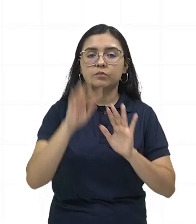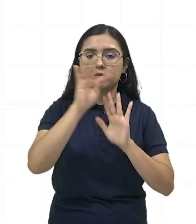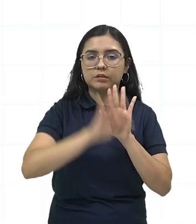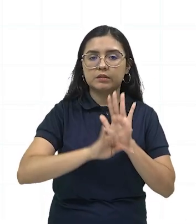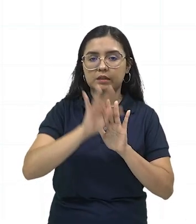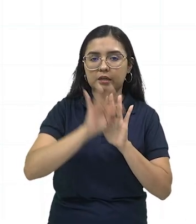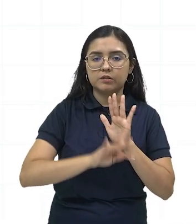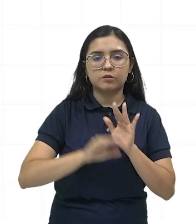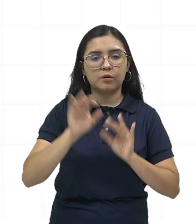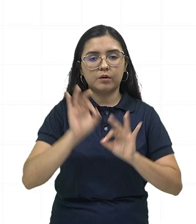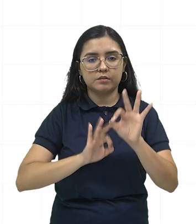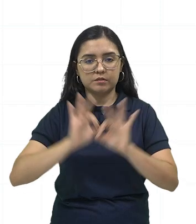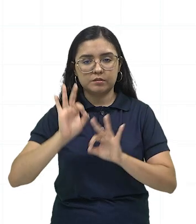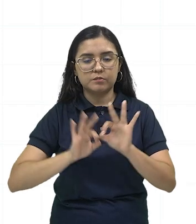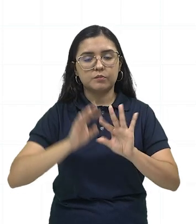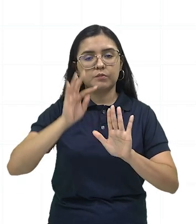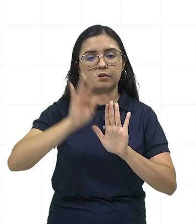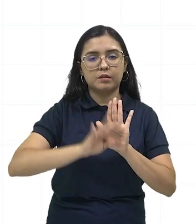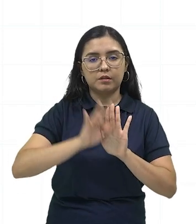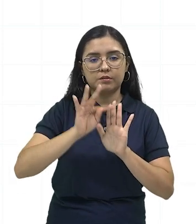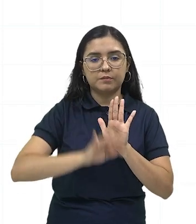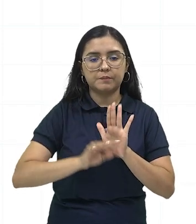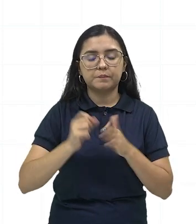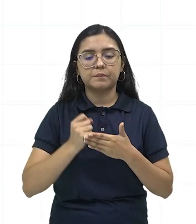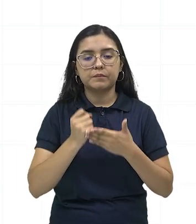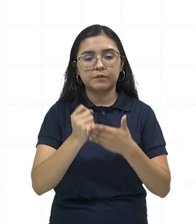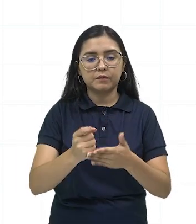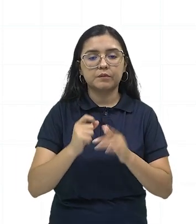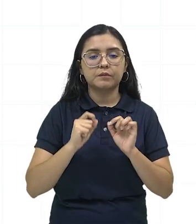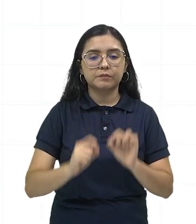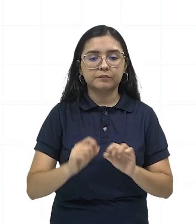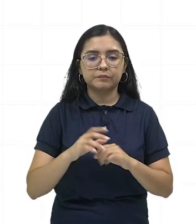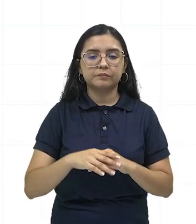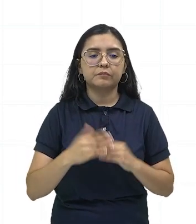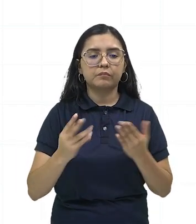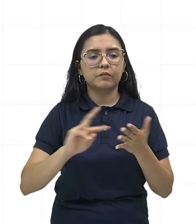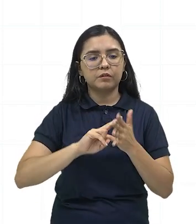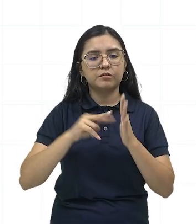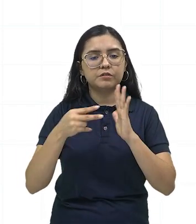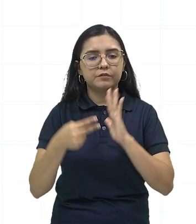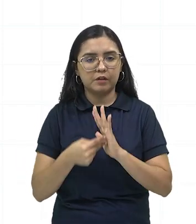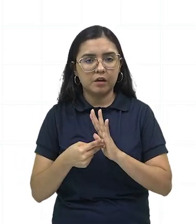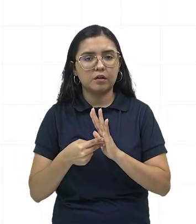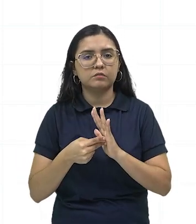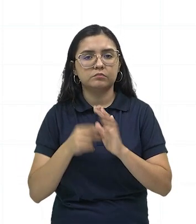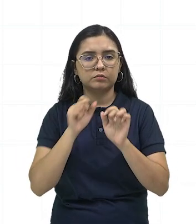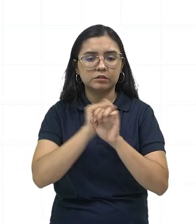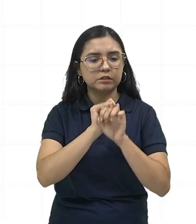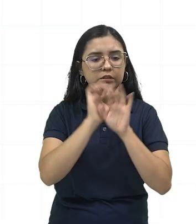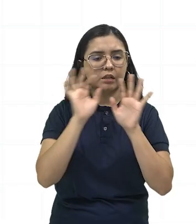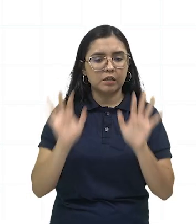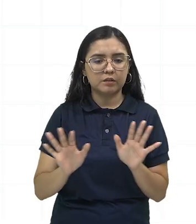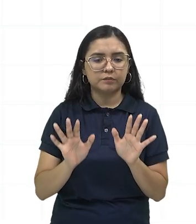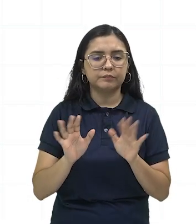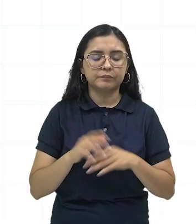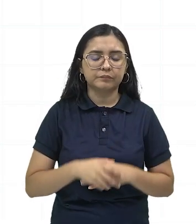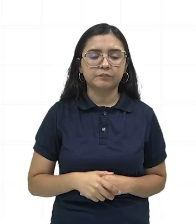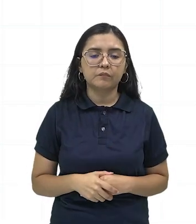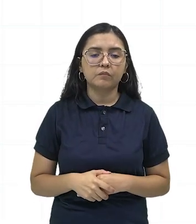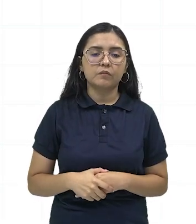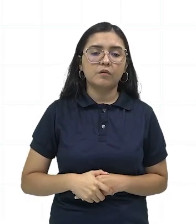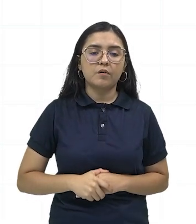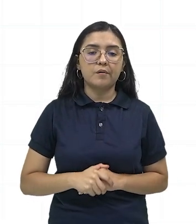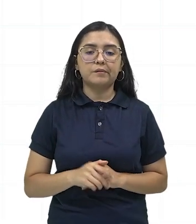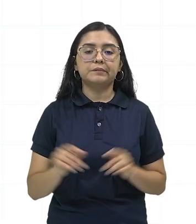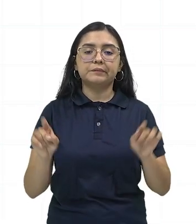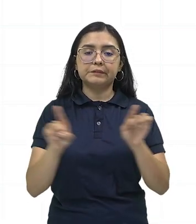vou montando o meu texto, ajudando a estabelecer relações lógicas de sentido, né, entre essas ideias expressas.